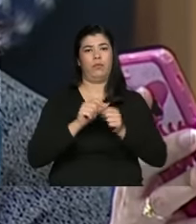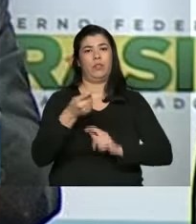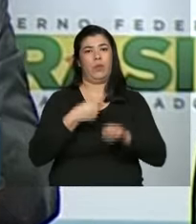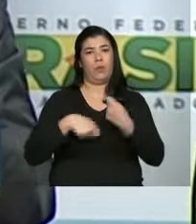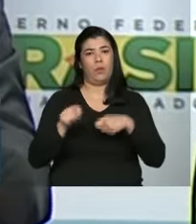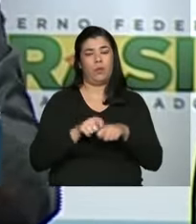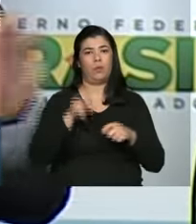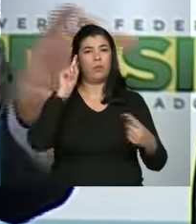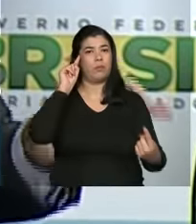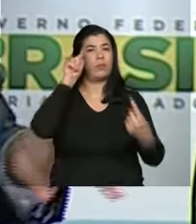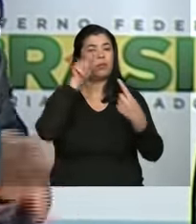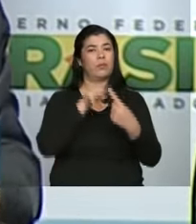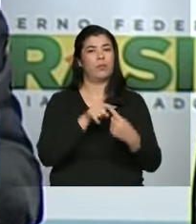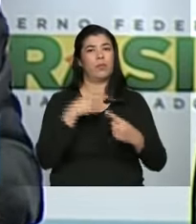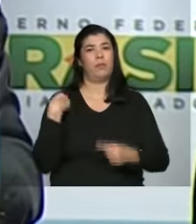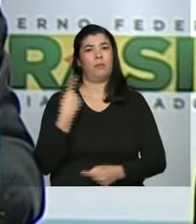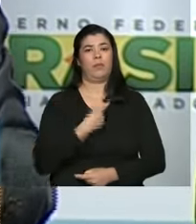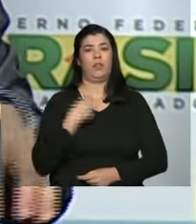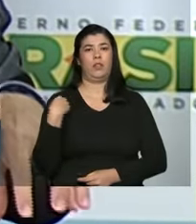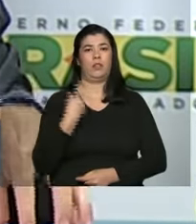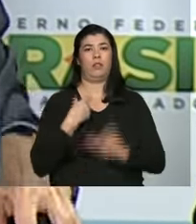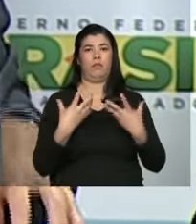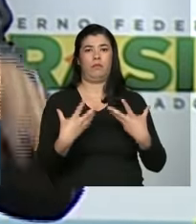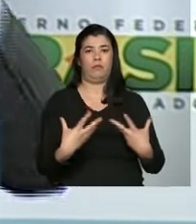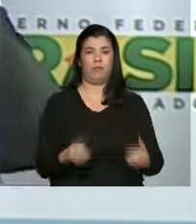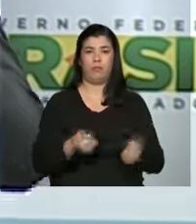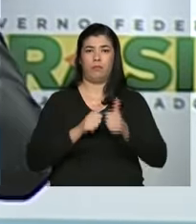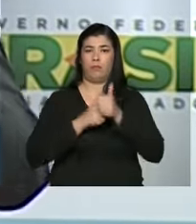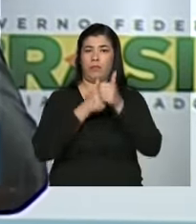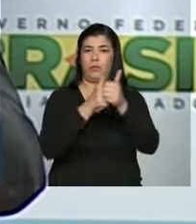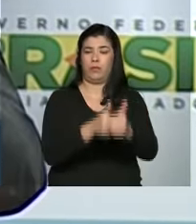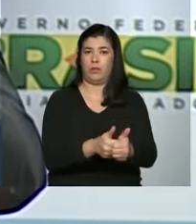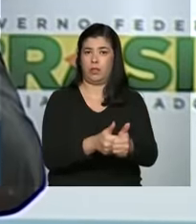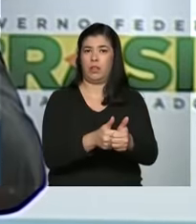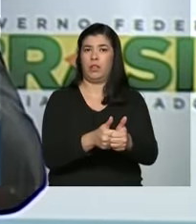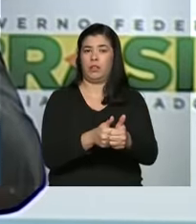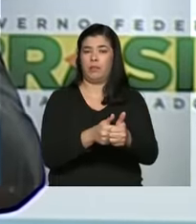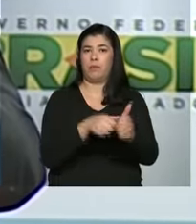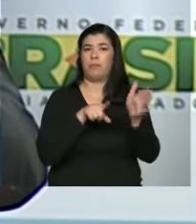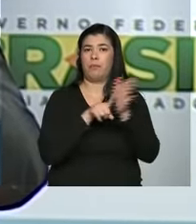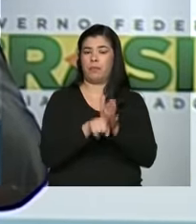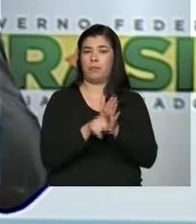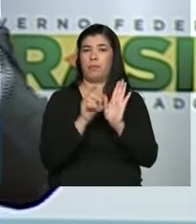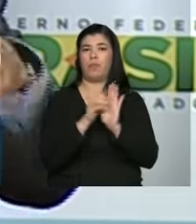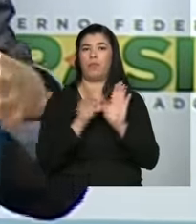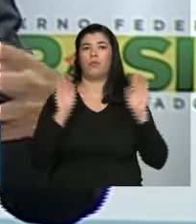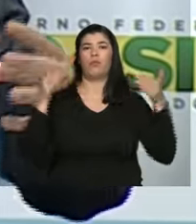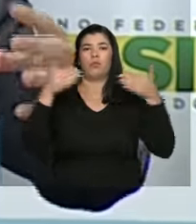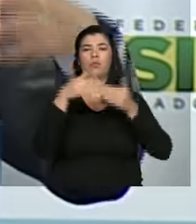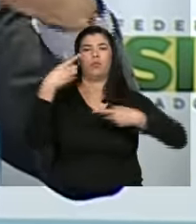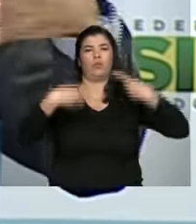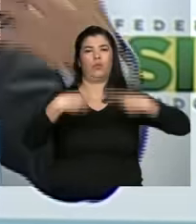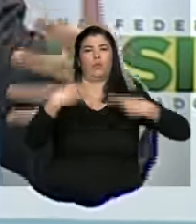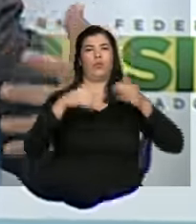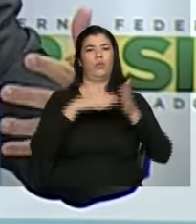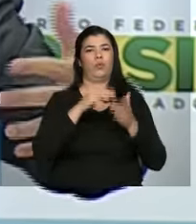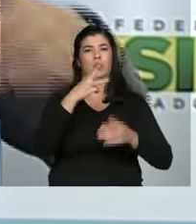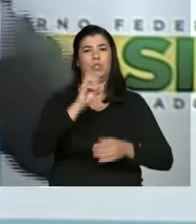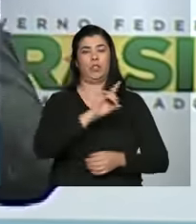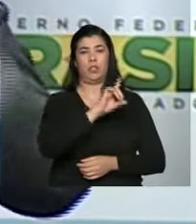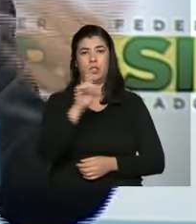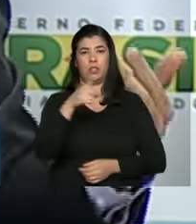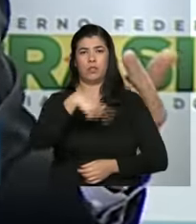conter Mas nós vamos encaminhar em até 30 dias para consulta pública mesmo primeiro então nós pretendemos colocar